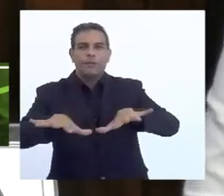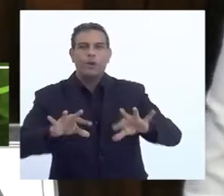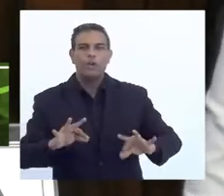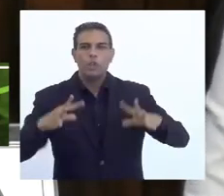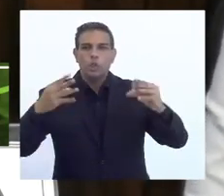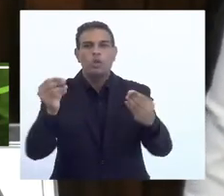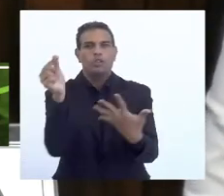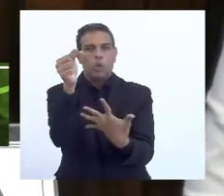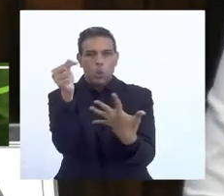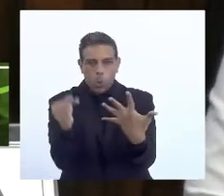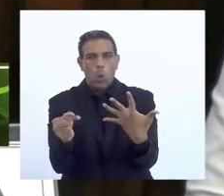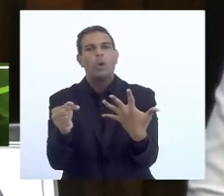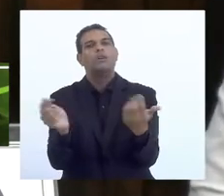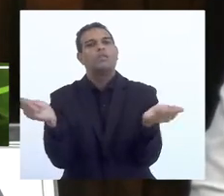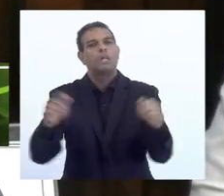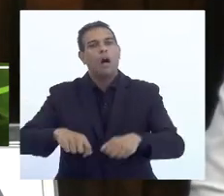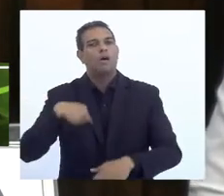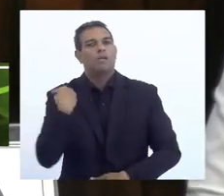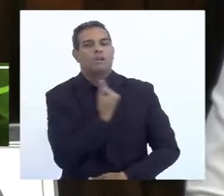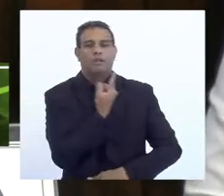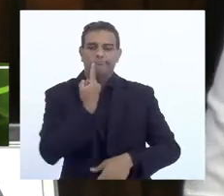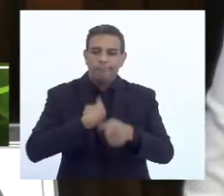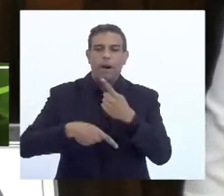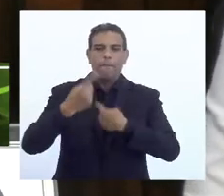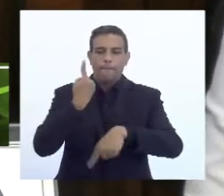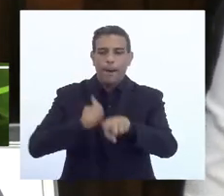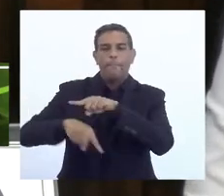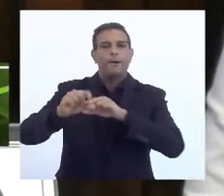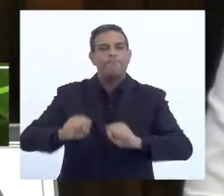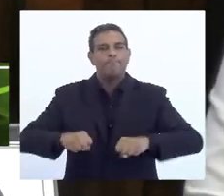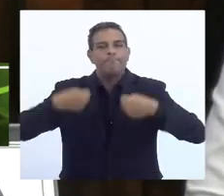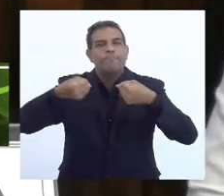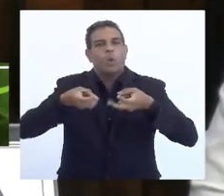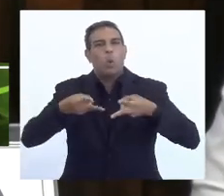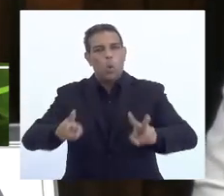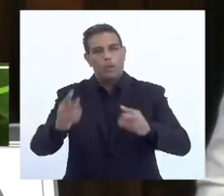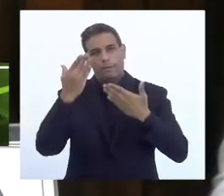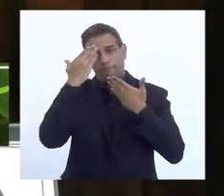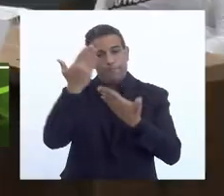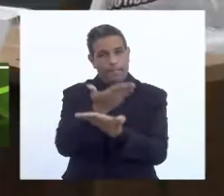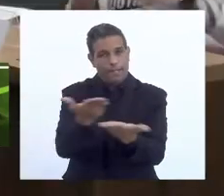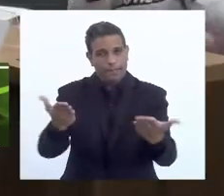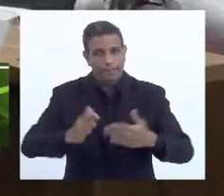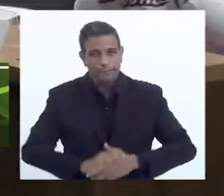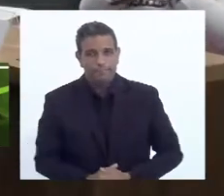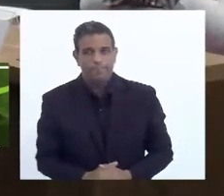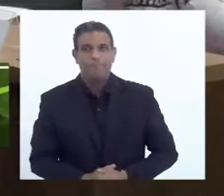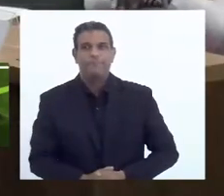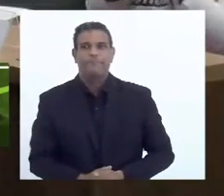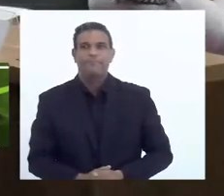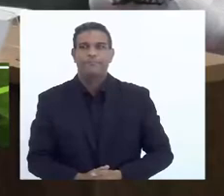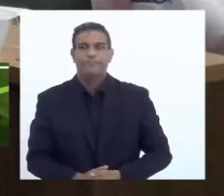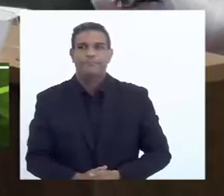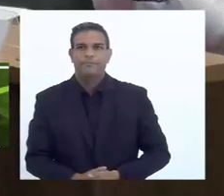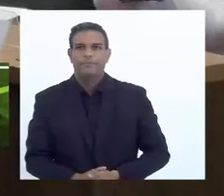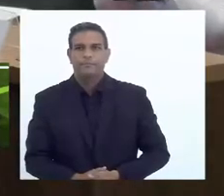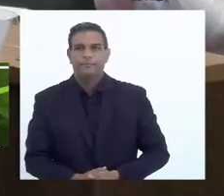mesmo com toda a violência, nós daremos continuidade. Muito obrigada.